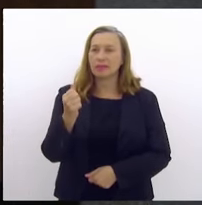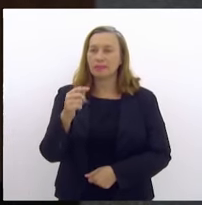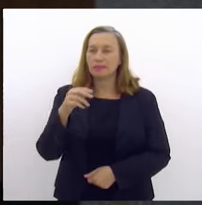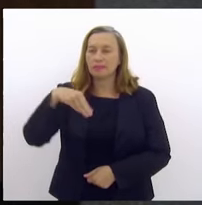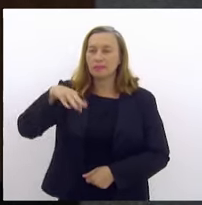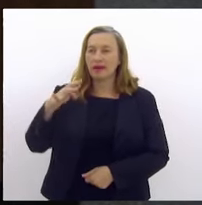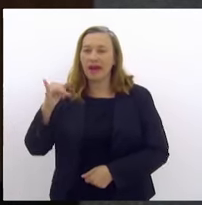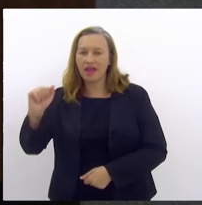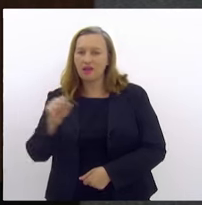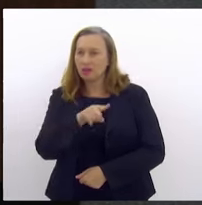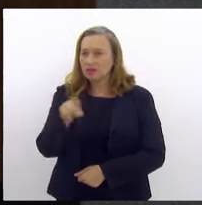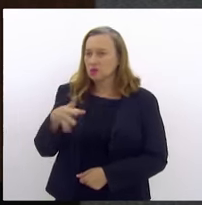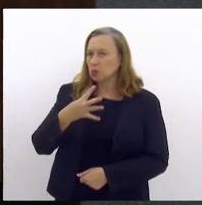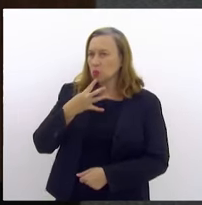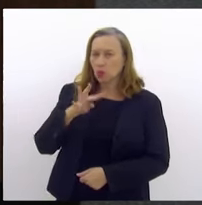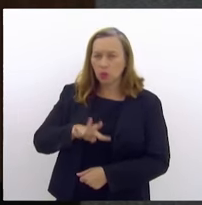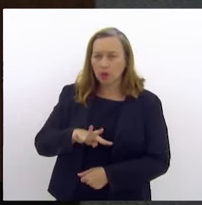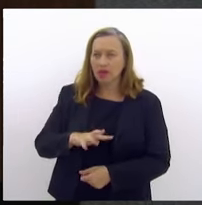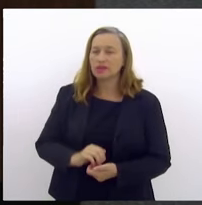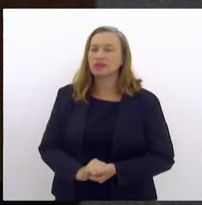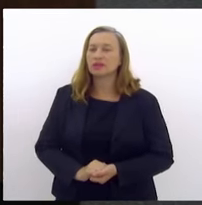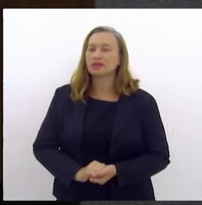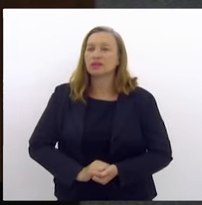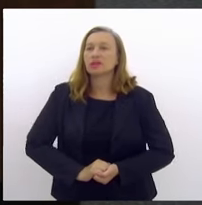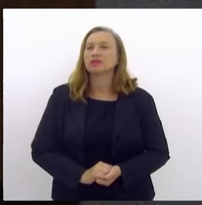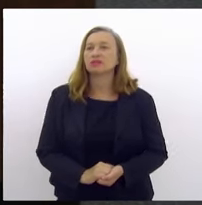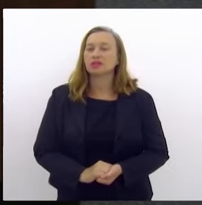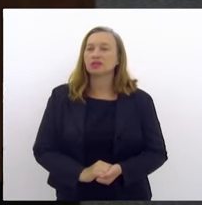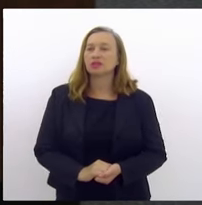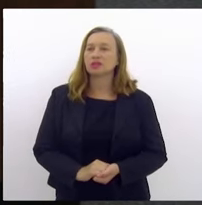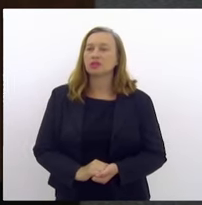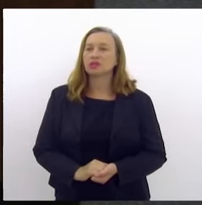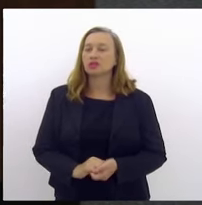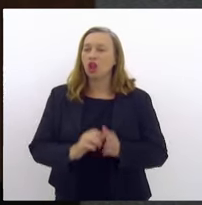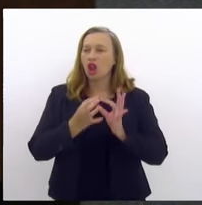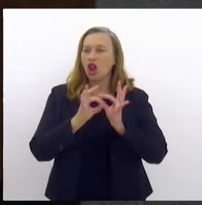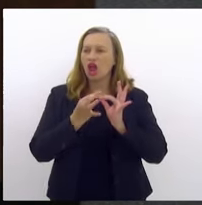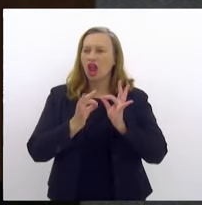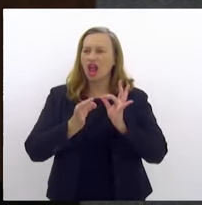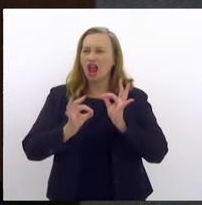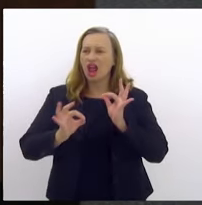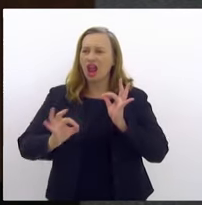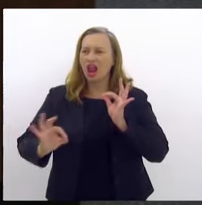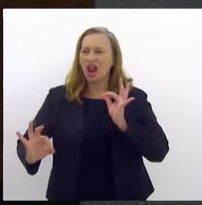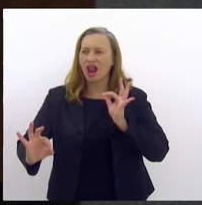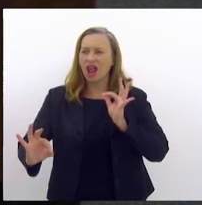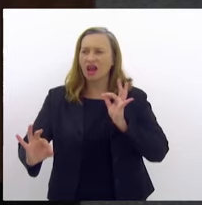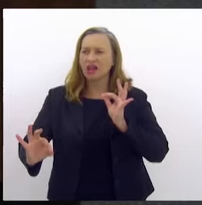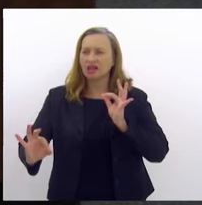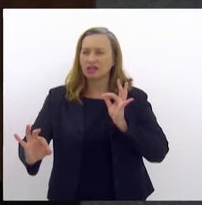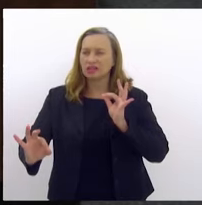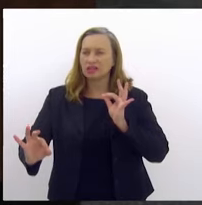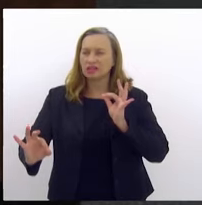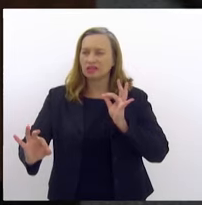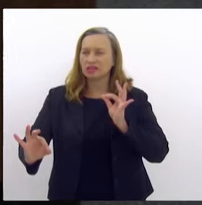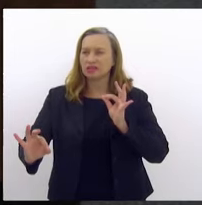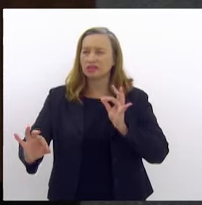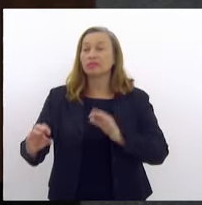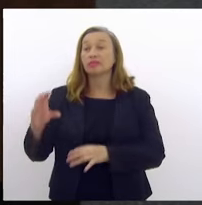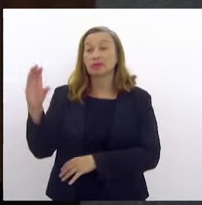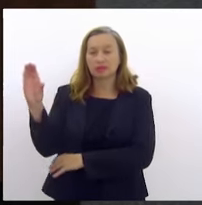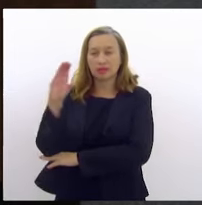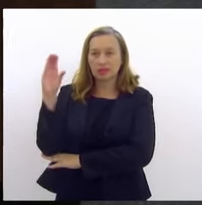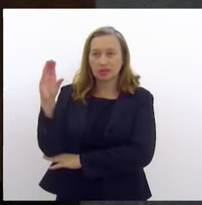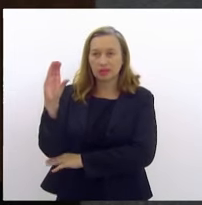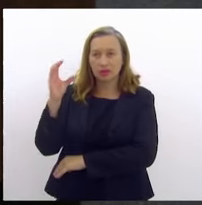quem não sabe, o Caminho Niemeyer, ele percorre quilômetros da orla da cidade de Niterói.